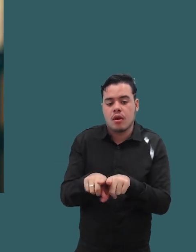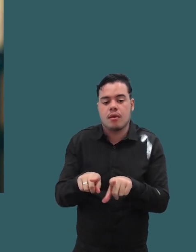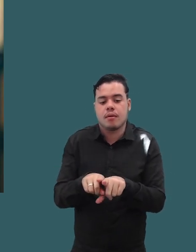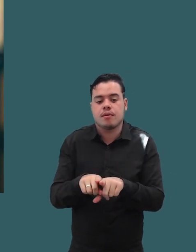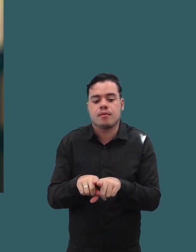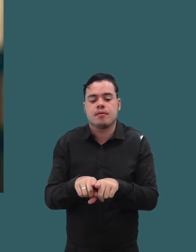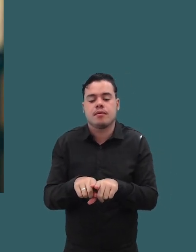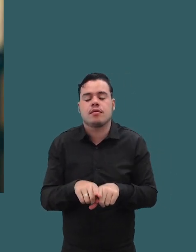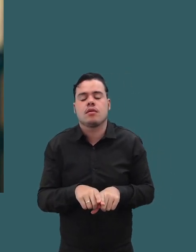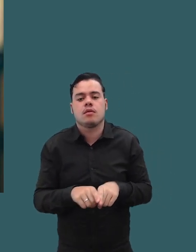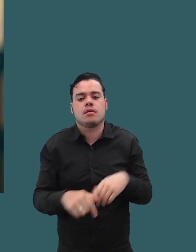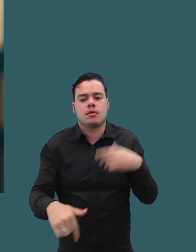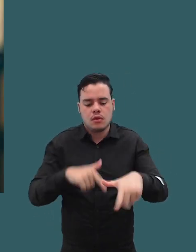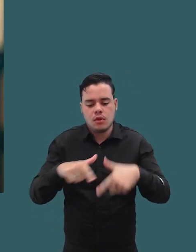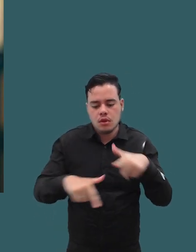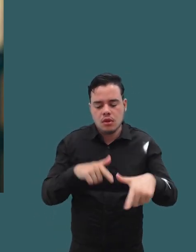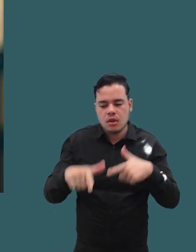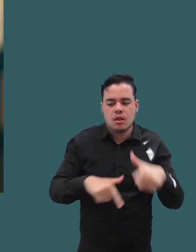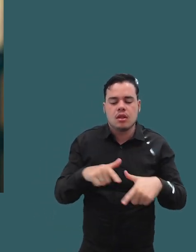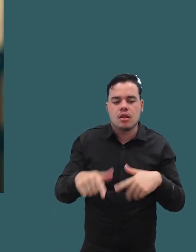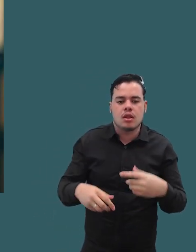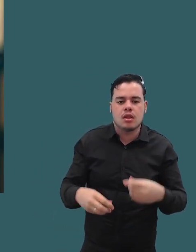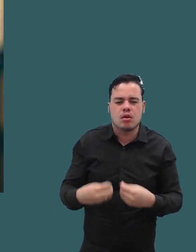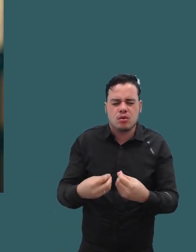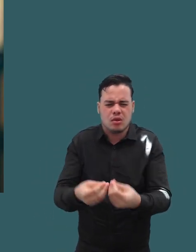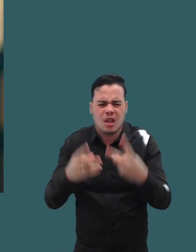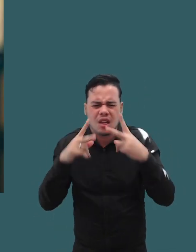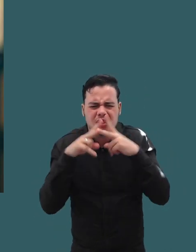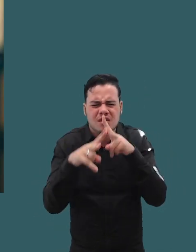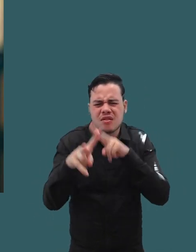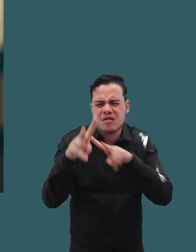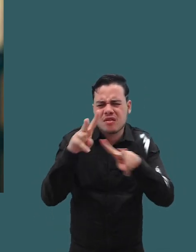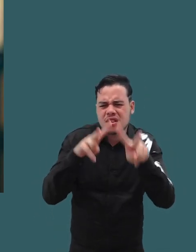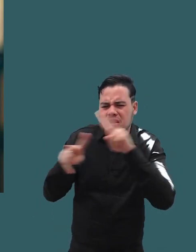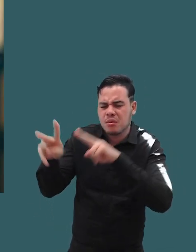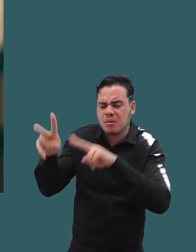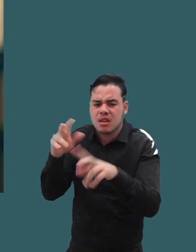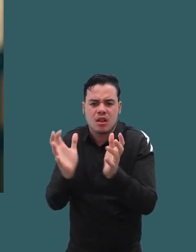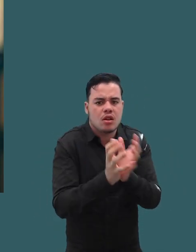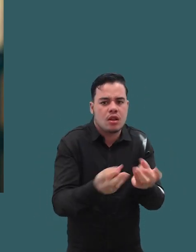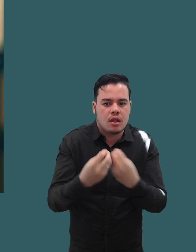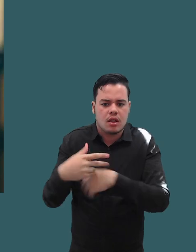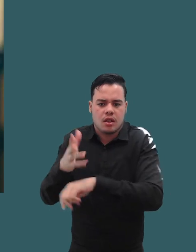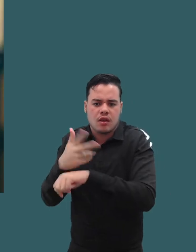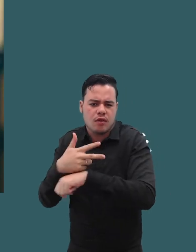fazer esse trabalho de dar essa visibilidade aos grupos, trazer vídeo com